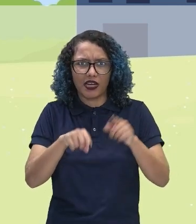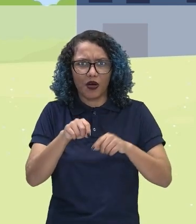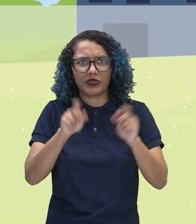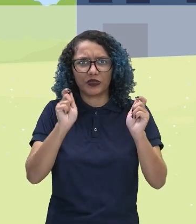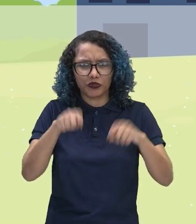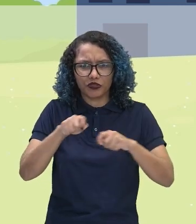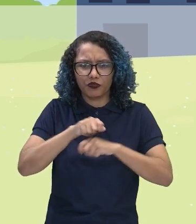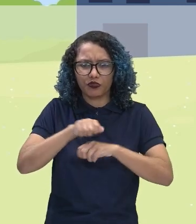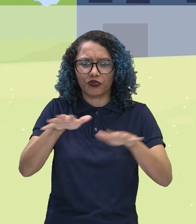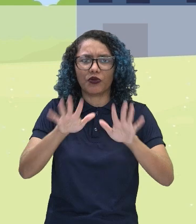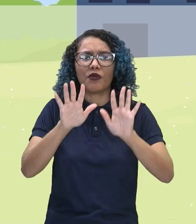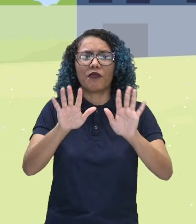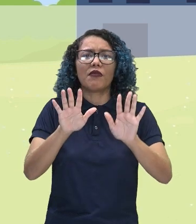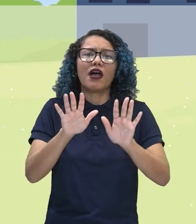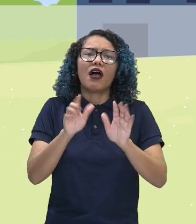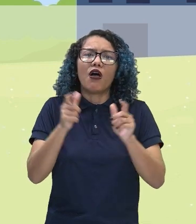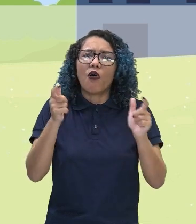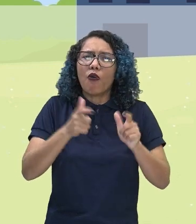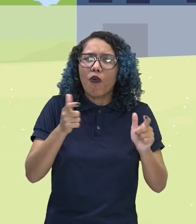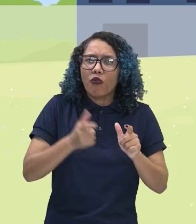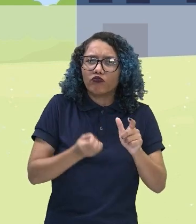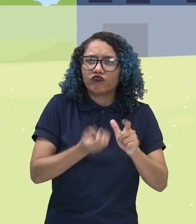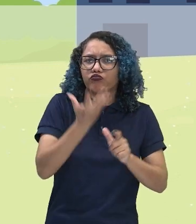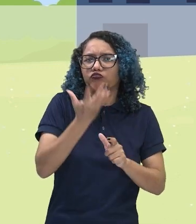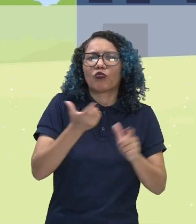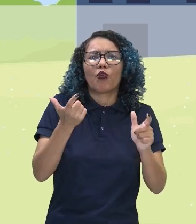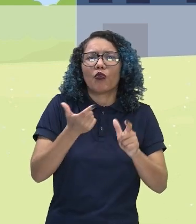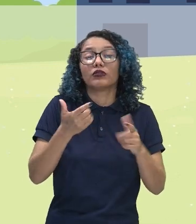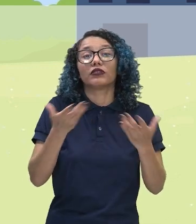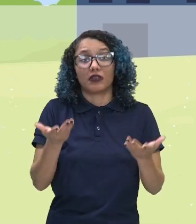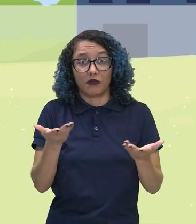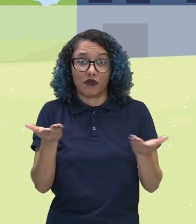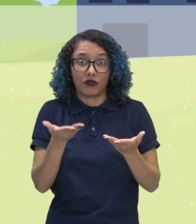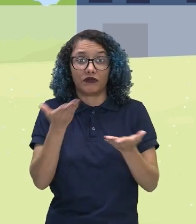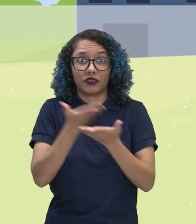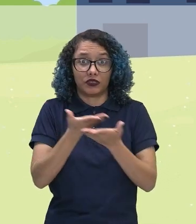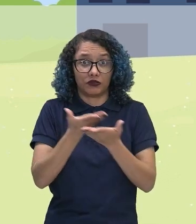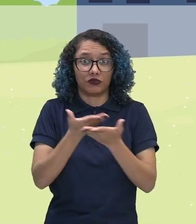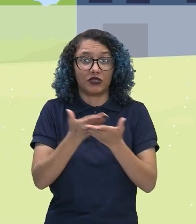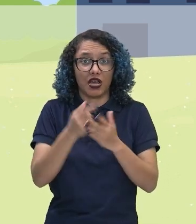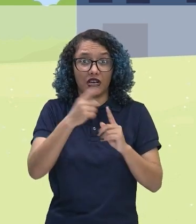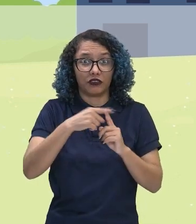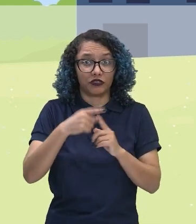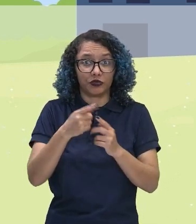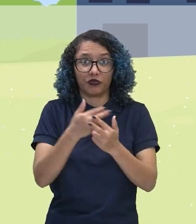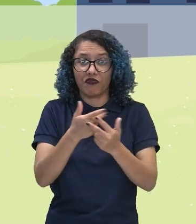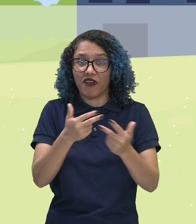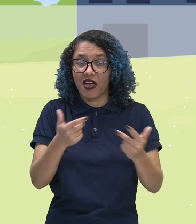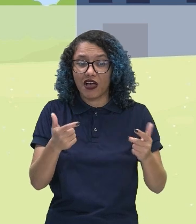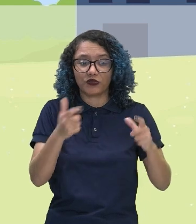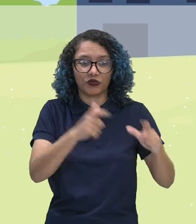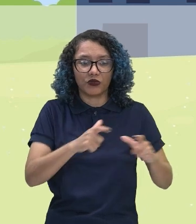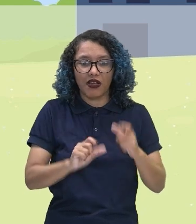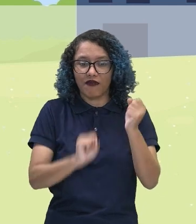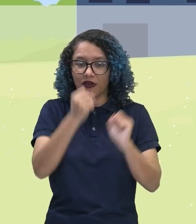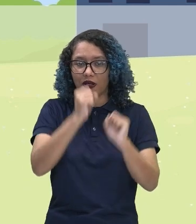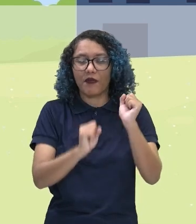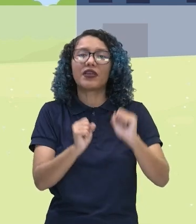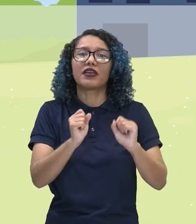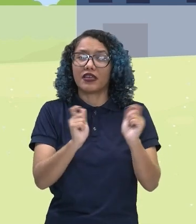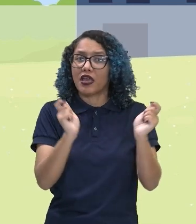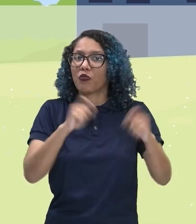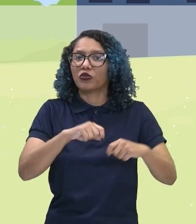é gerada, Então, nessa aula, nós veremos que existem vários tipos de usinas que geram